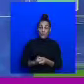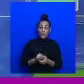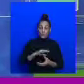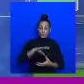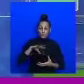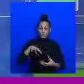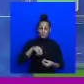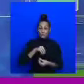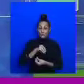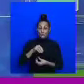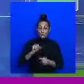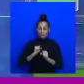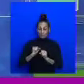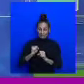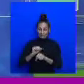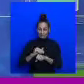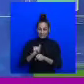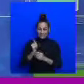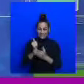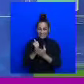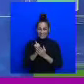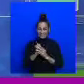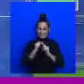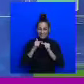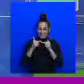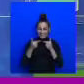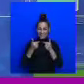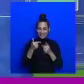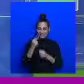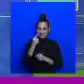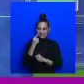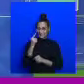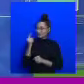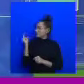O globo segue girando. Pode chamar que a sorte vem.